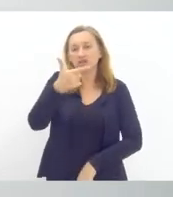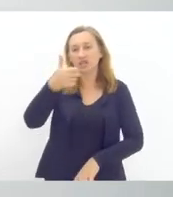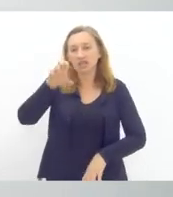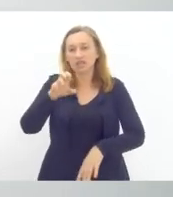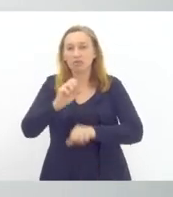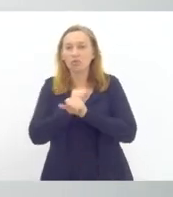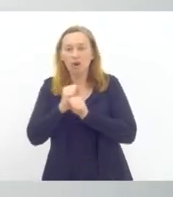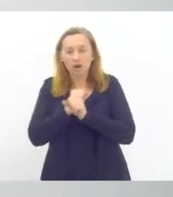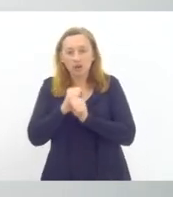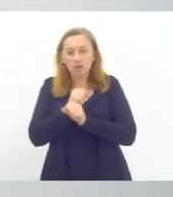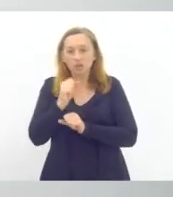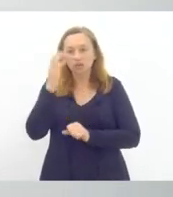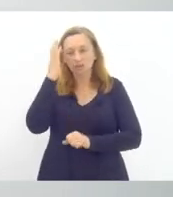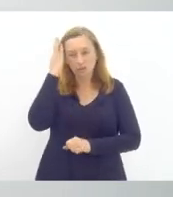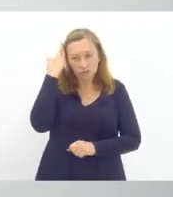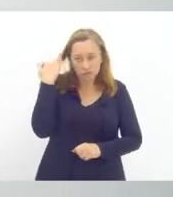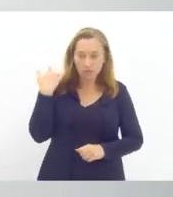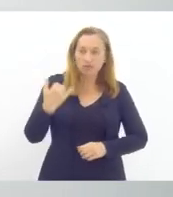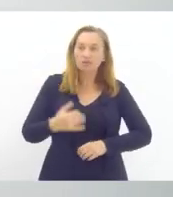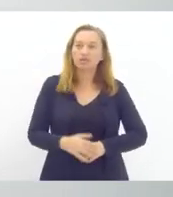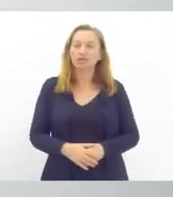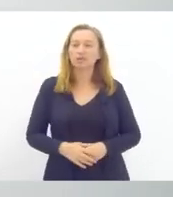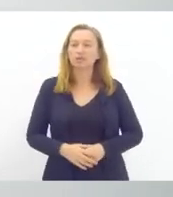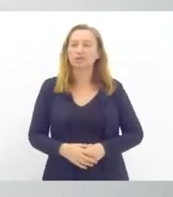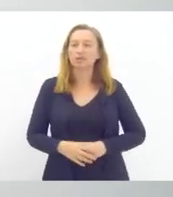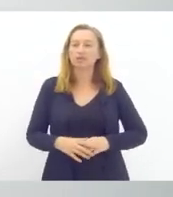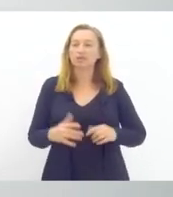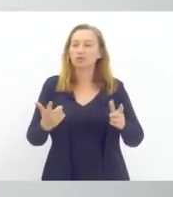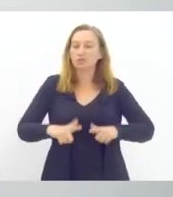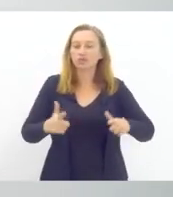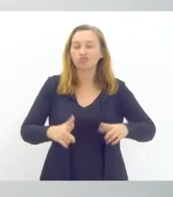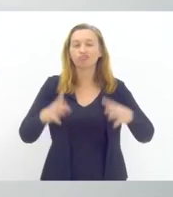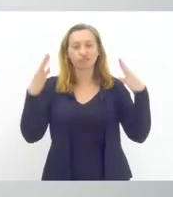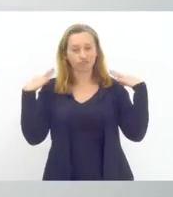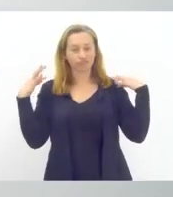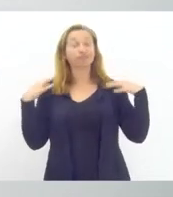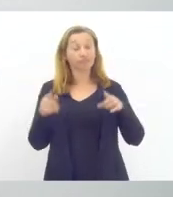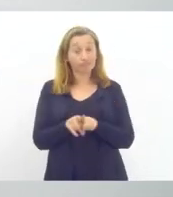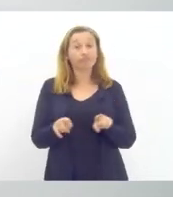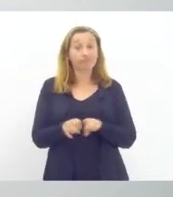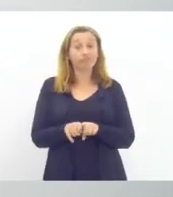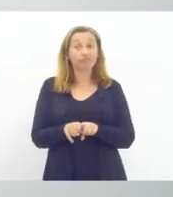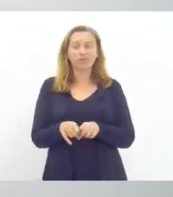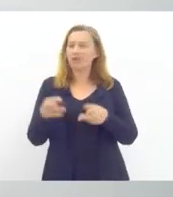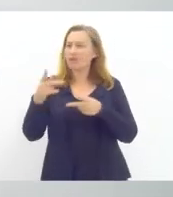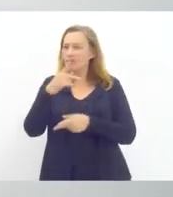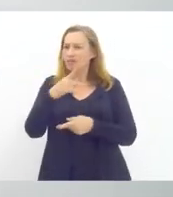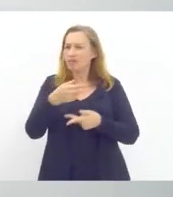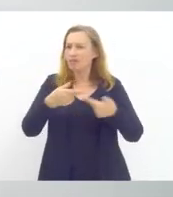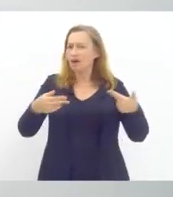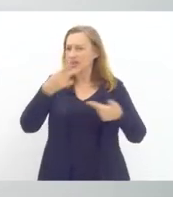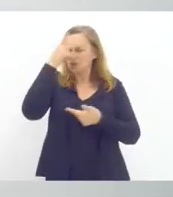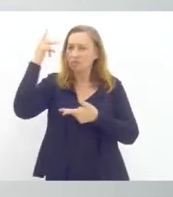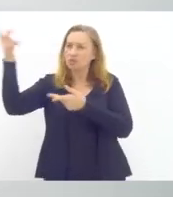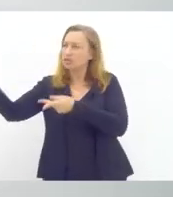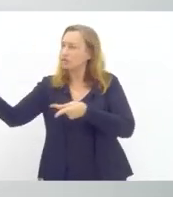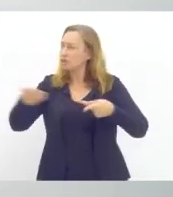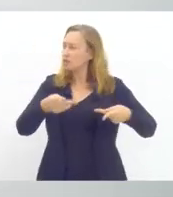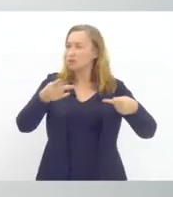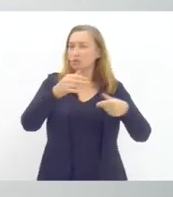levando essa essa nossa região que é uma região turística também muitos turistas vem para o Rio de Janeiro atrás